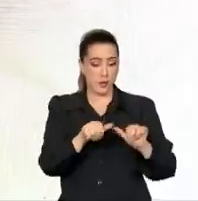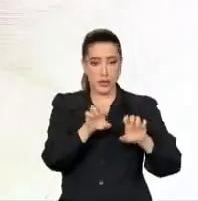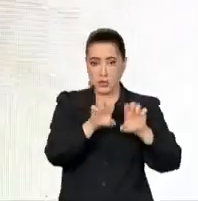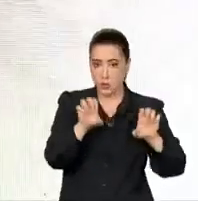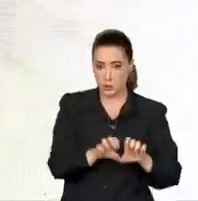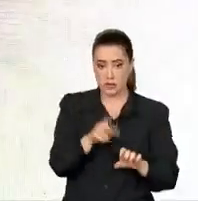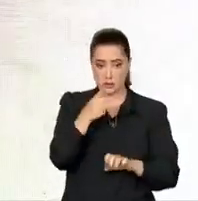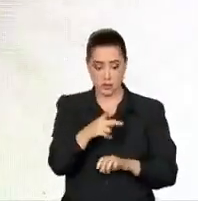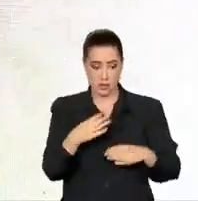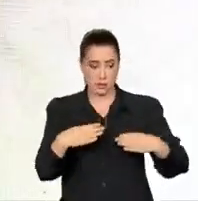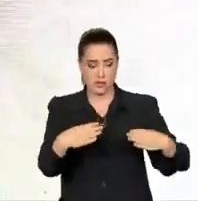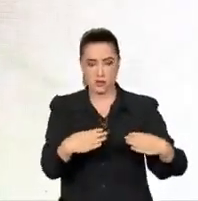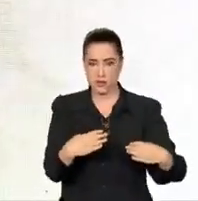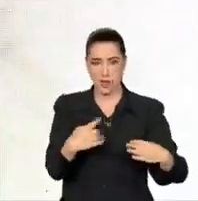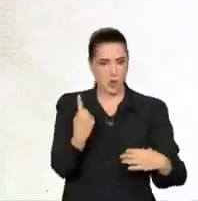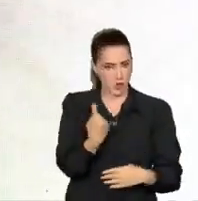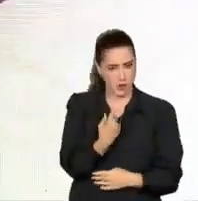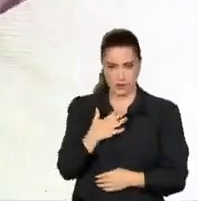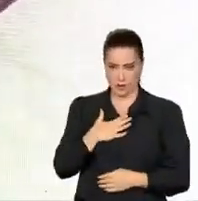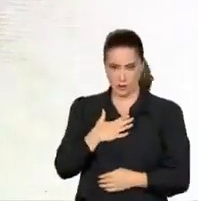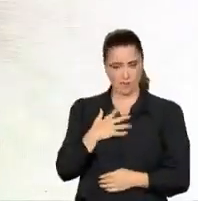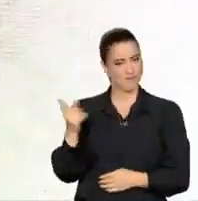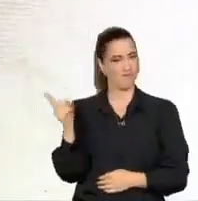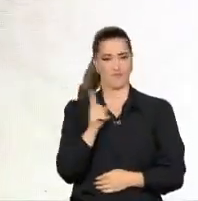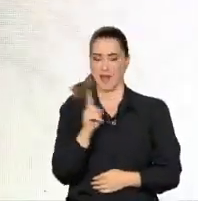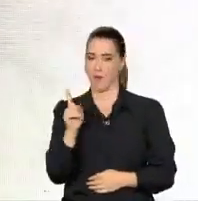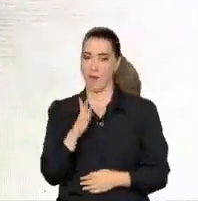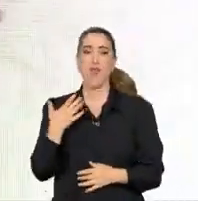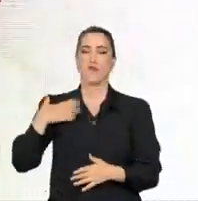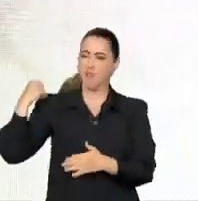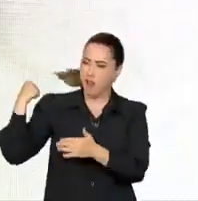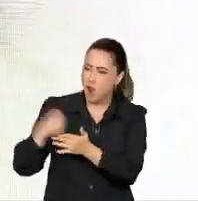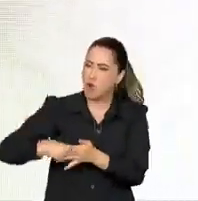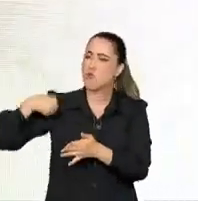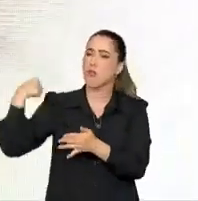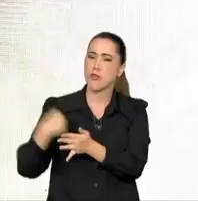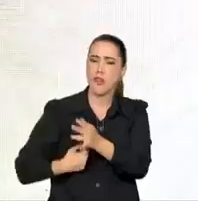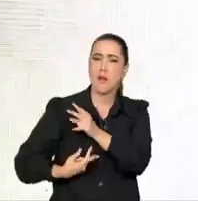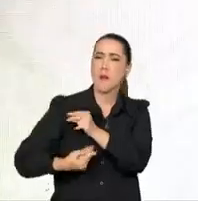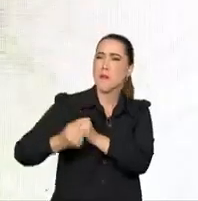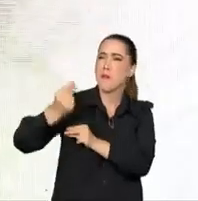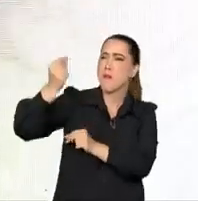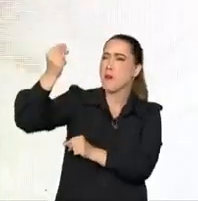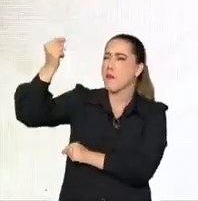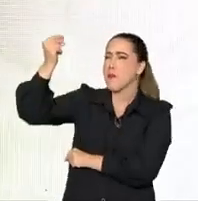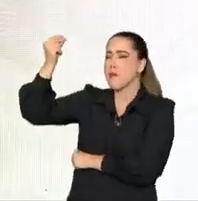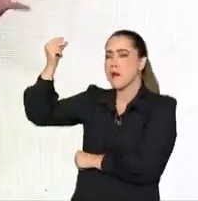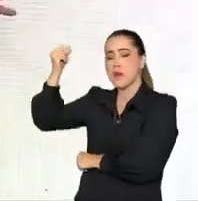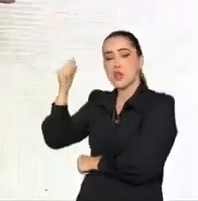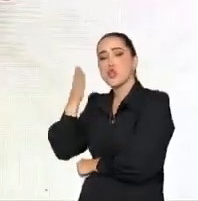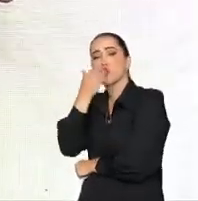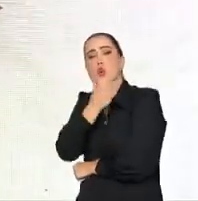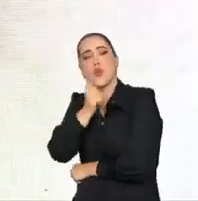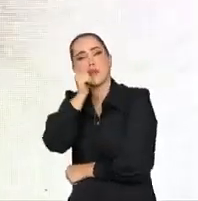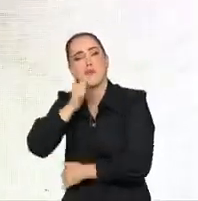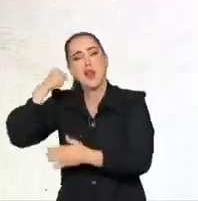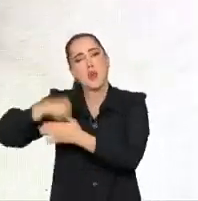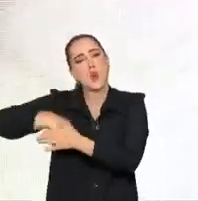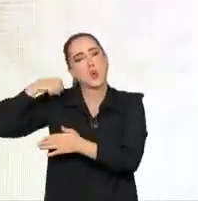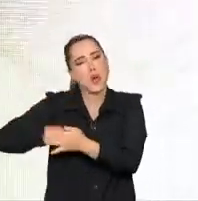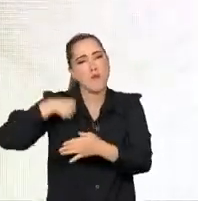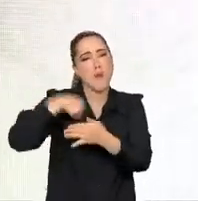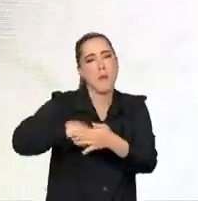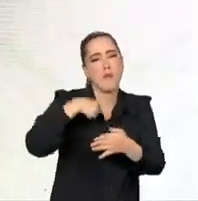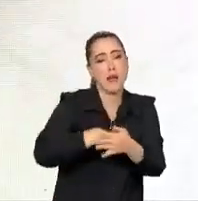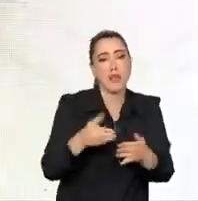isso sozinha. Eu faço isso com o movimento inteiro que vem antes, com um histórico inteiro de pessoas, de homens e mulheres que lutaram e ainda